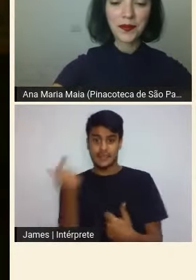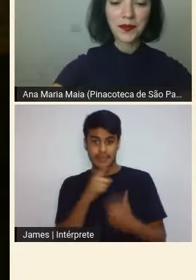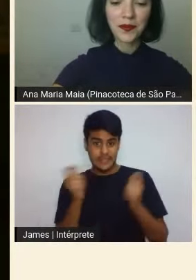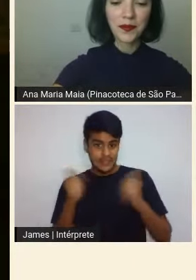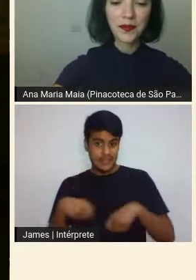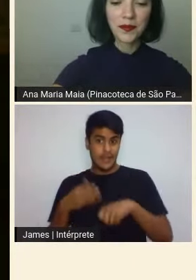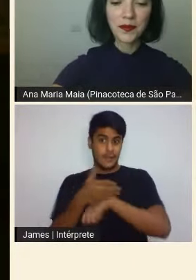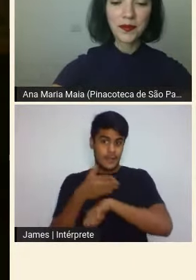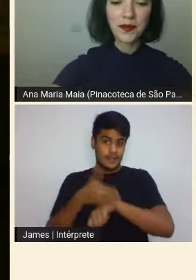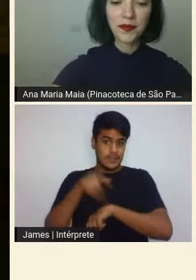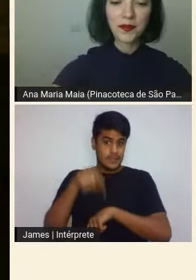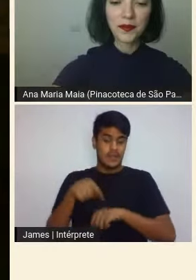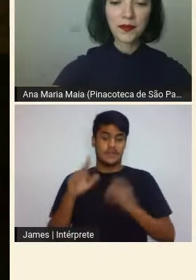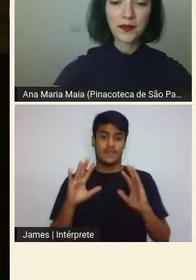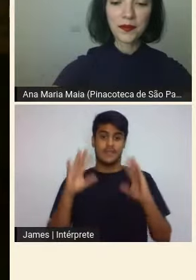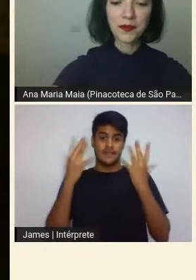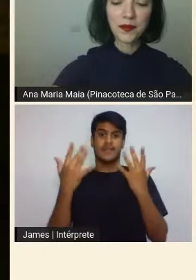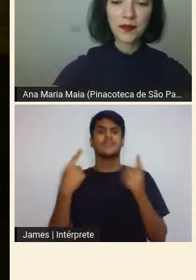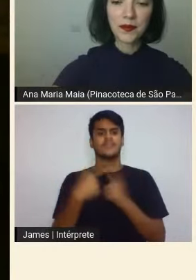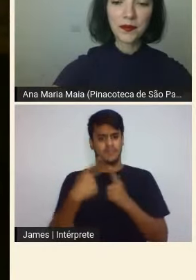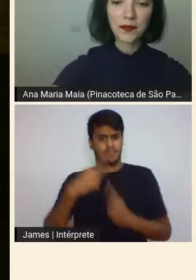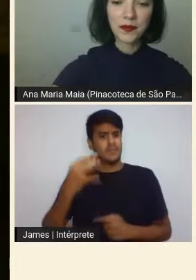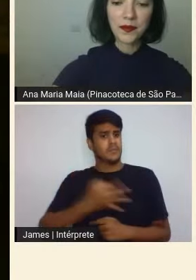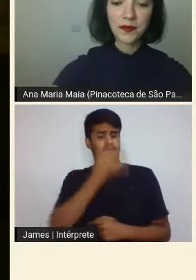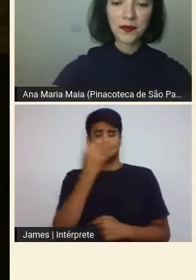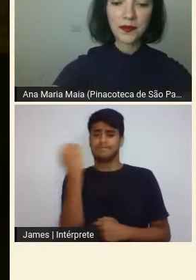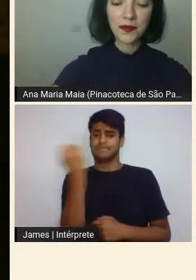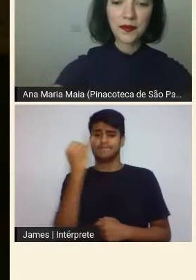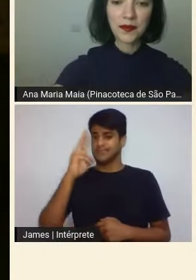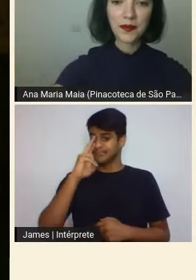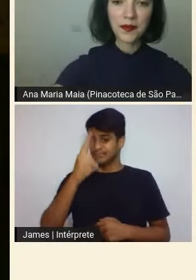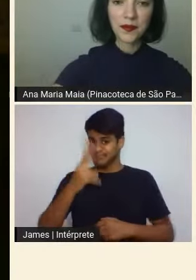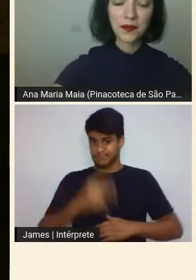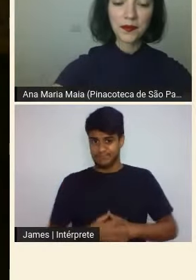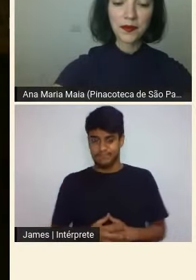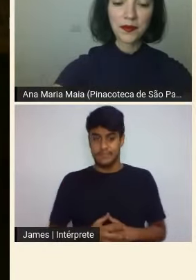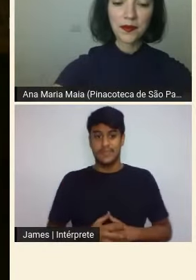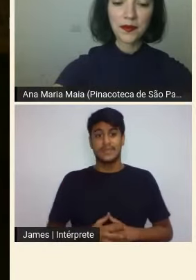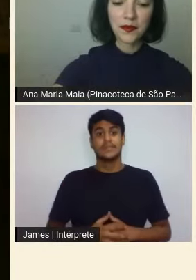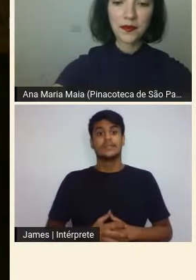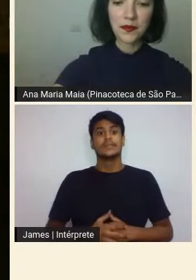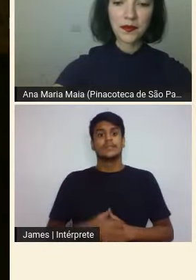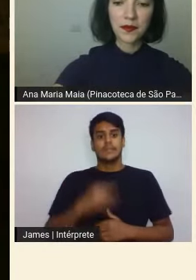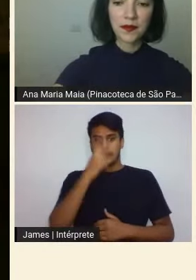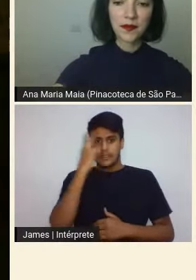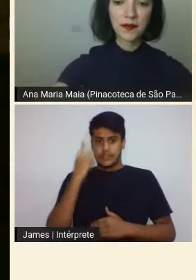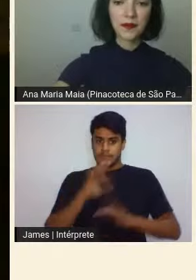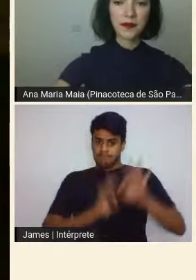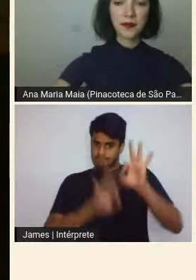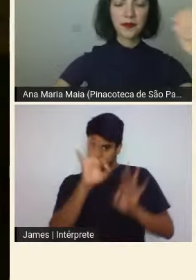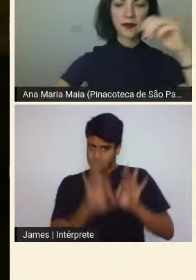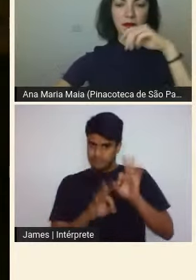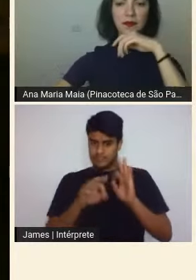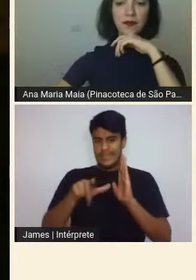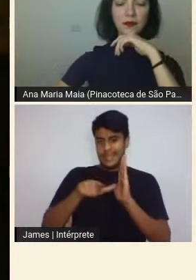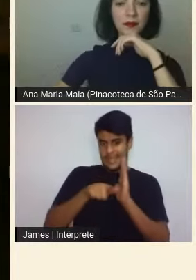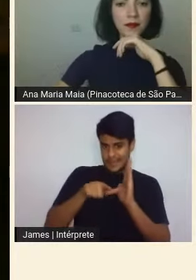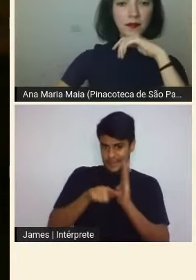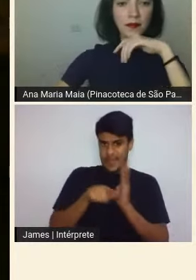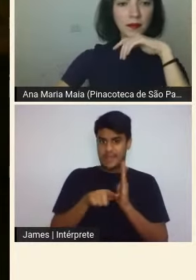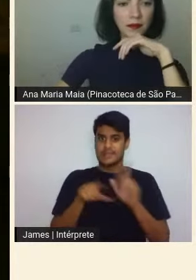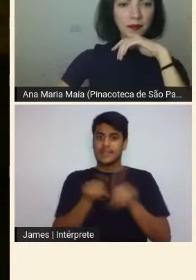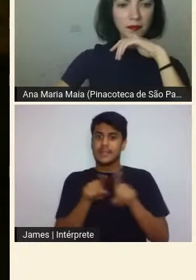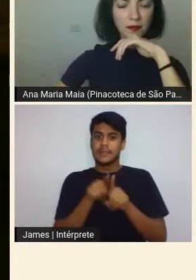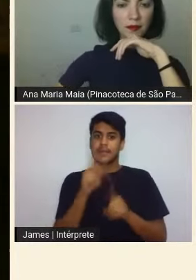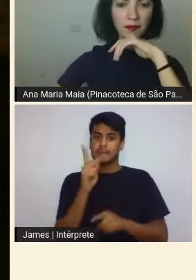que eu julgo tão importante, tão urgente, organizado aí pelo Instituto Moreira Salles, pela Pinacoteca,